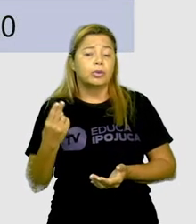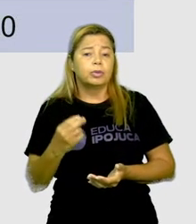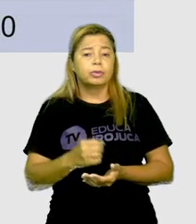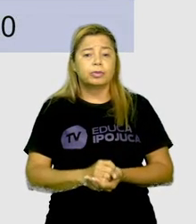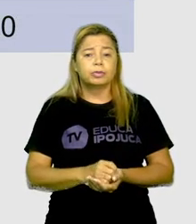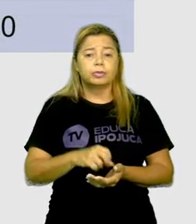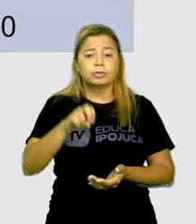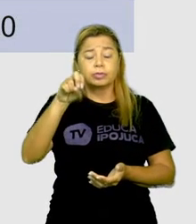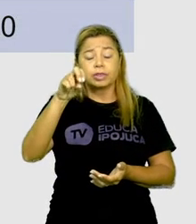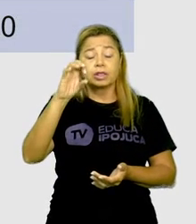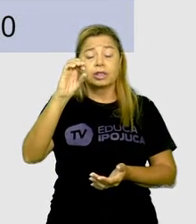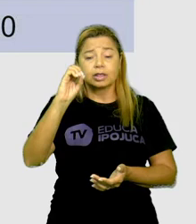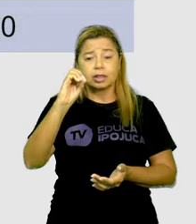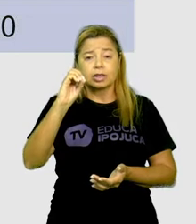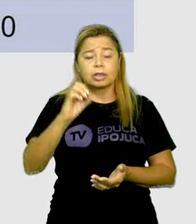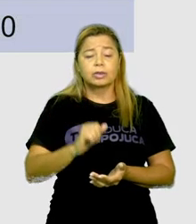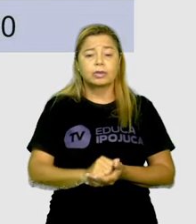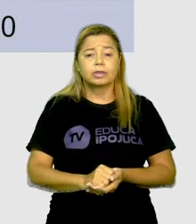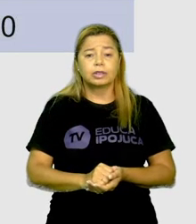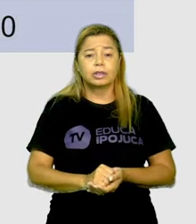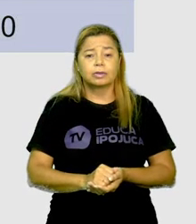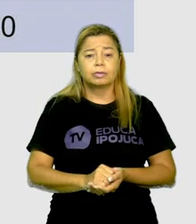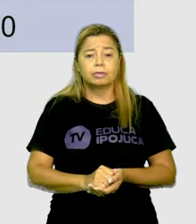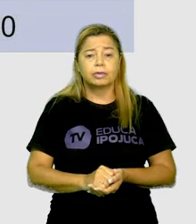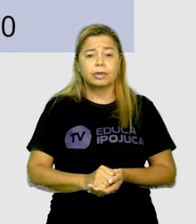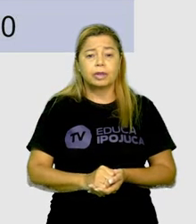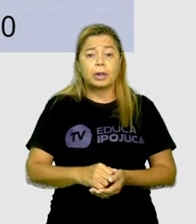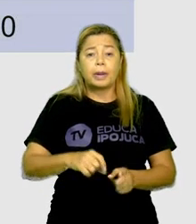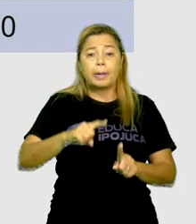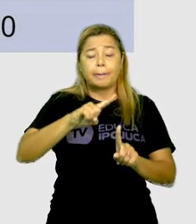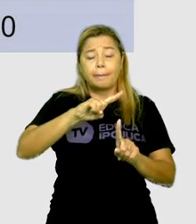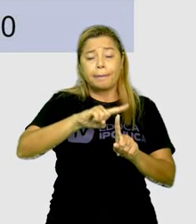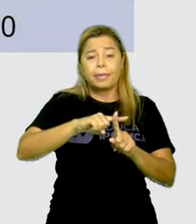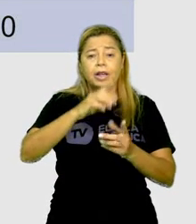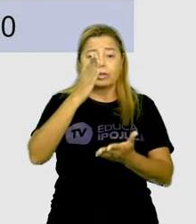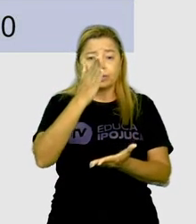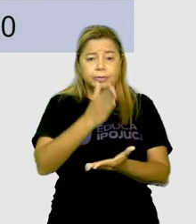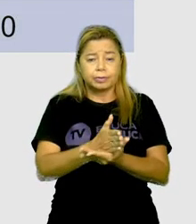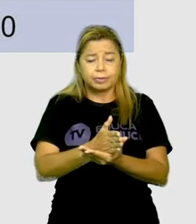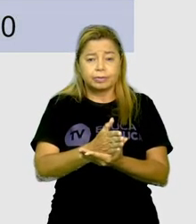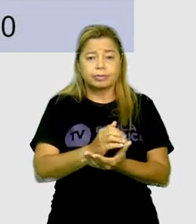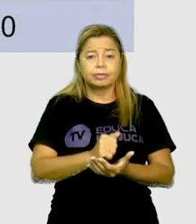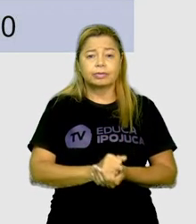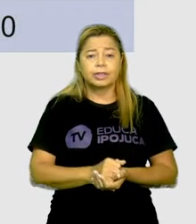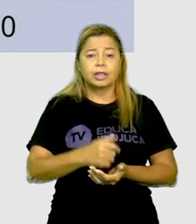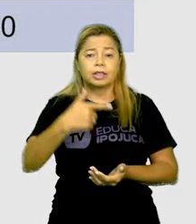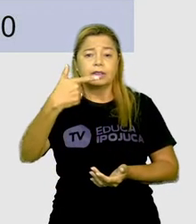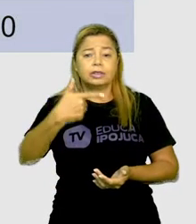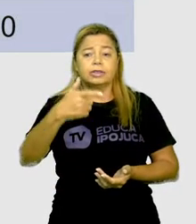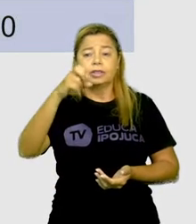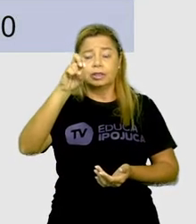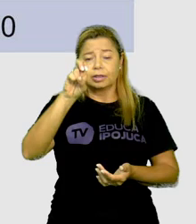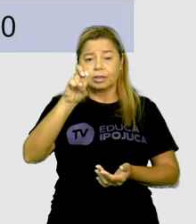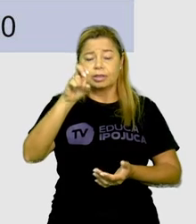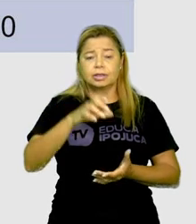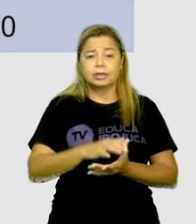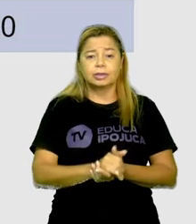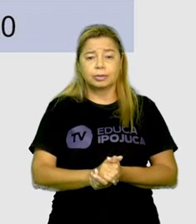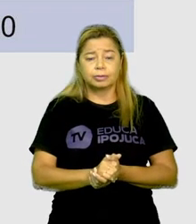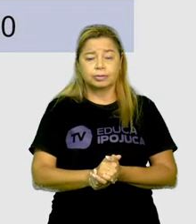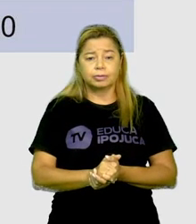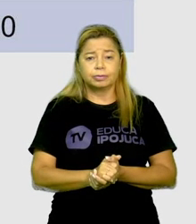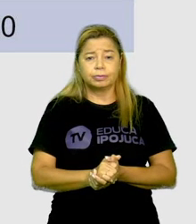é acrescentando um zero, mais a metade disso, que vai dar 25. E